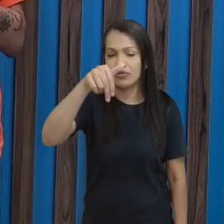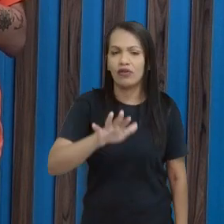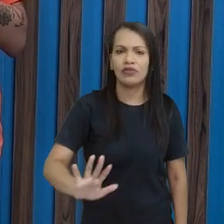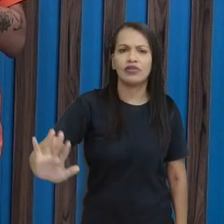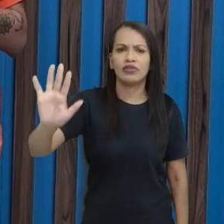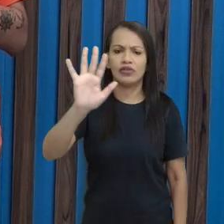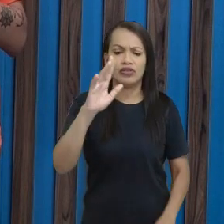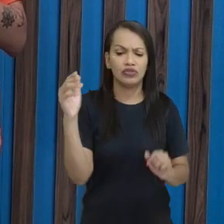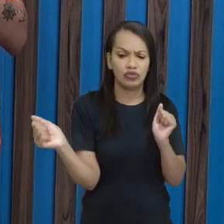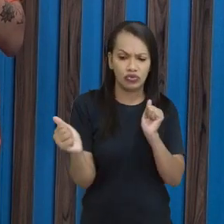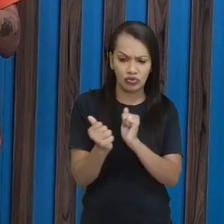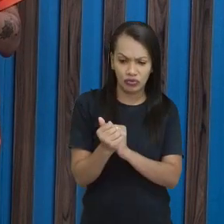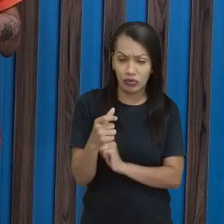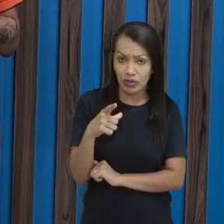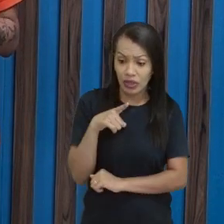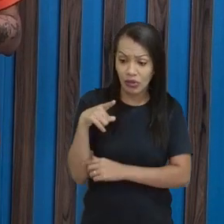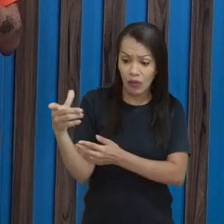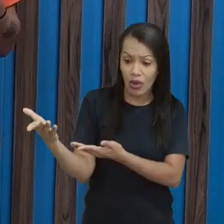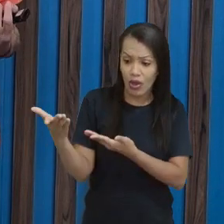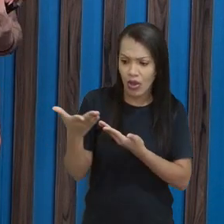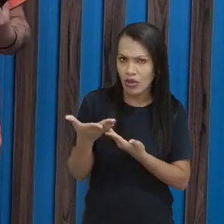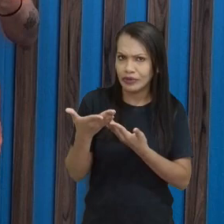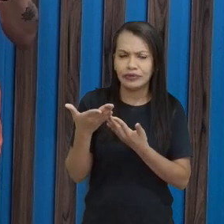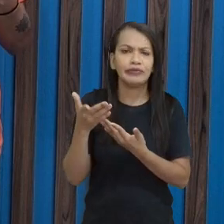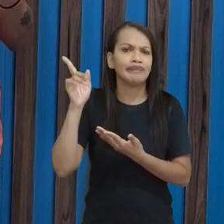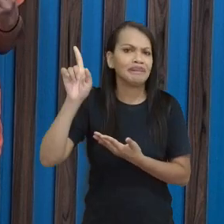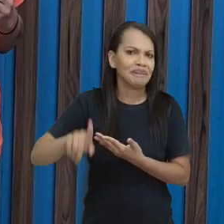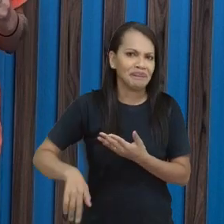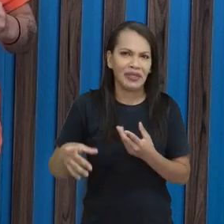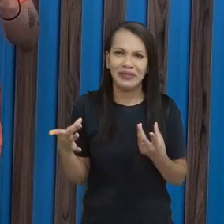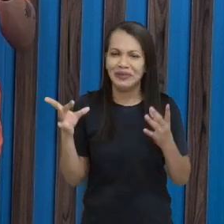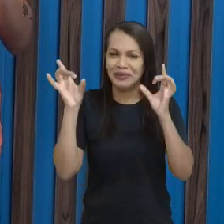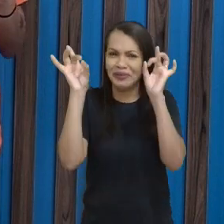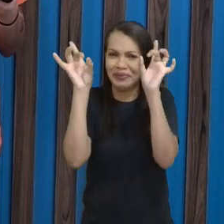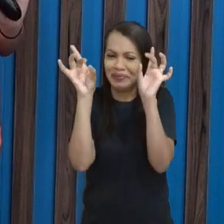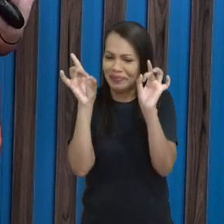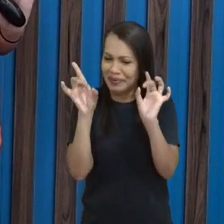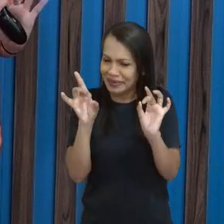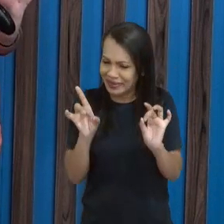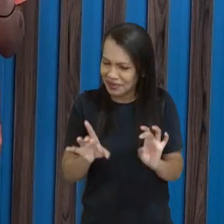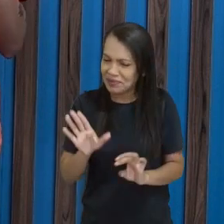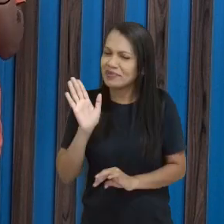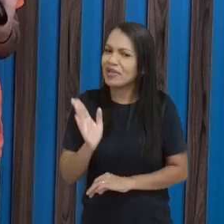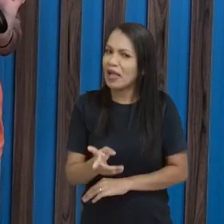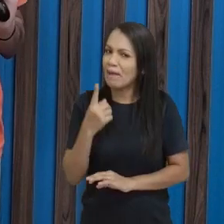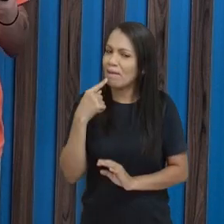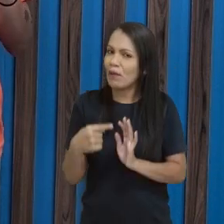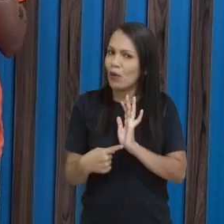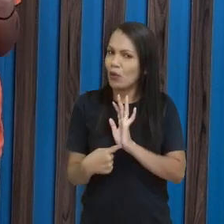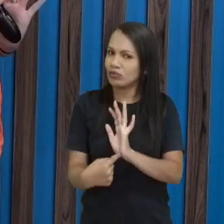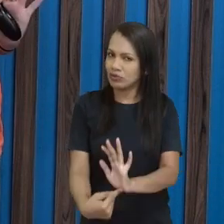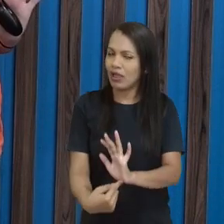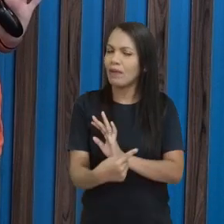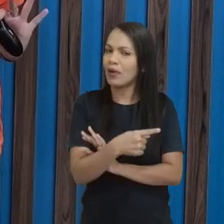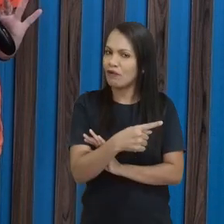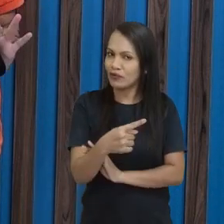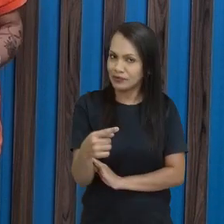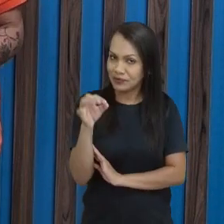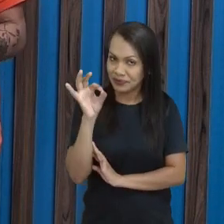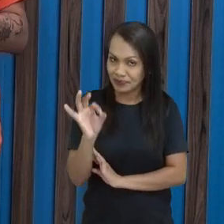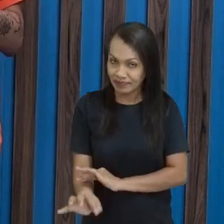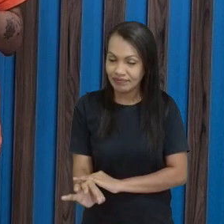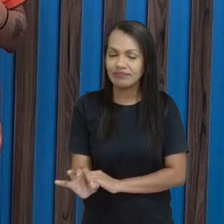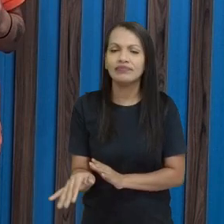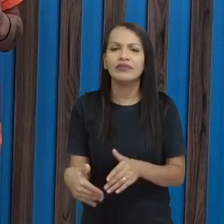a gente tem uma convidada muito especial que já eu vou mostrá-la,